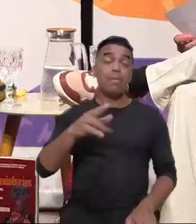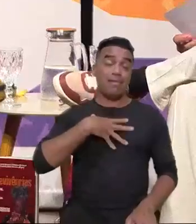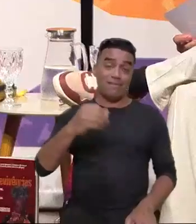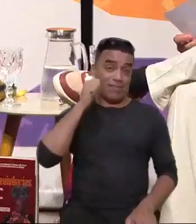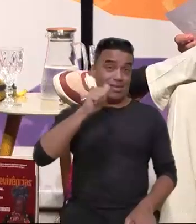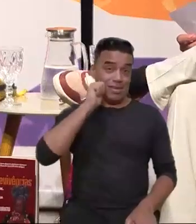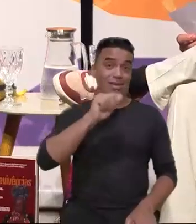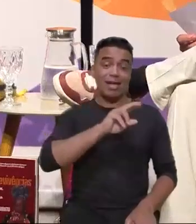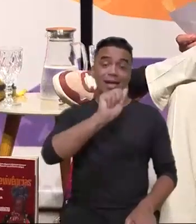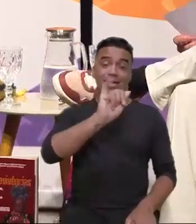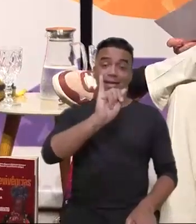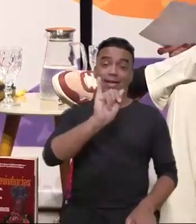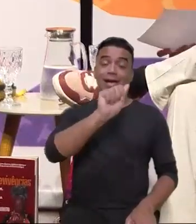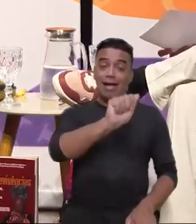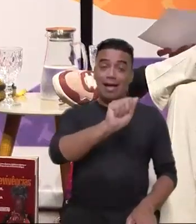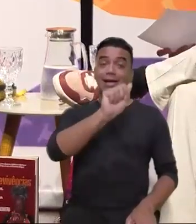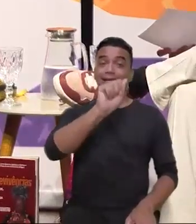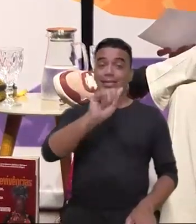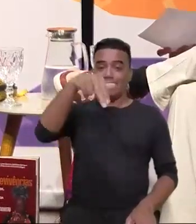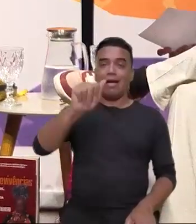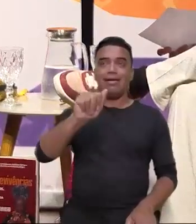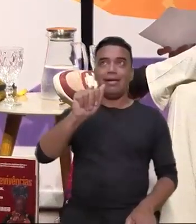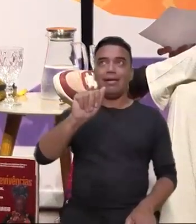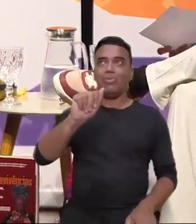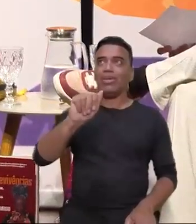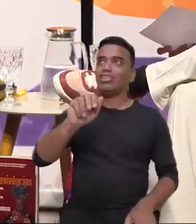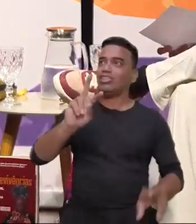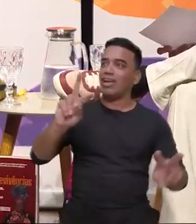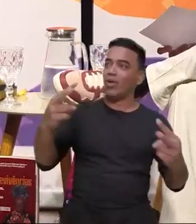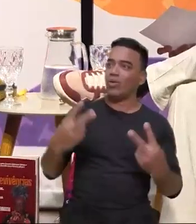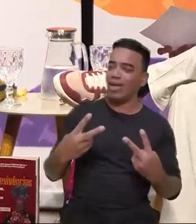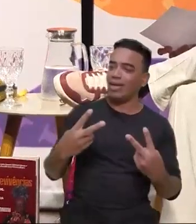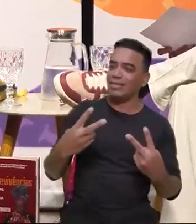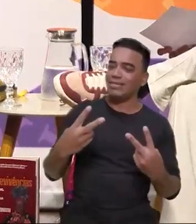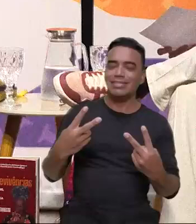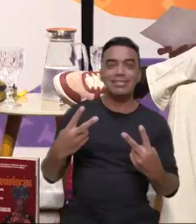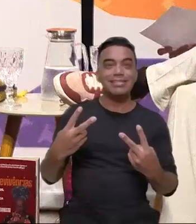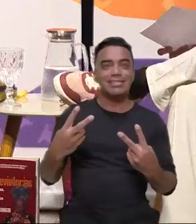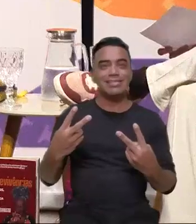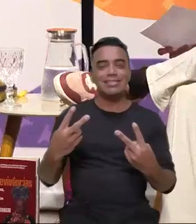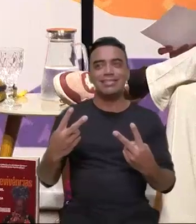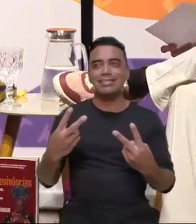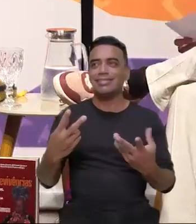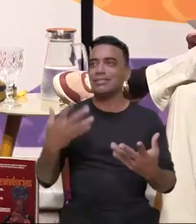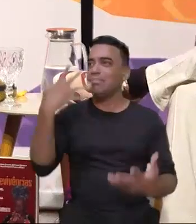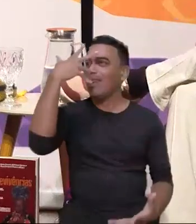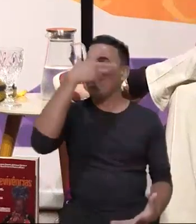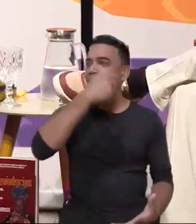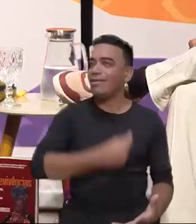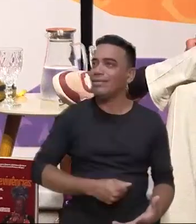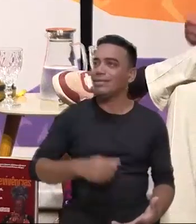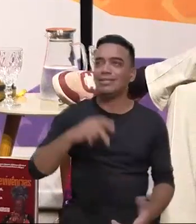isso porque a gente se volta para uma beleza que nós começamos a